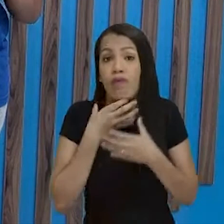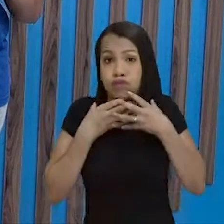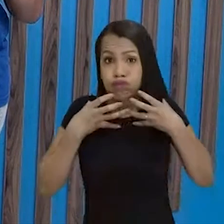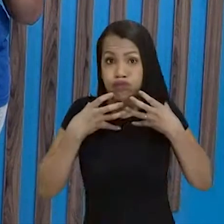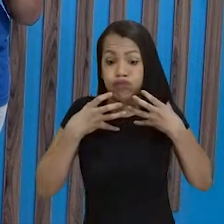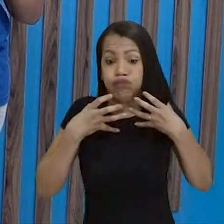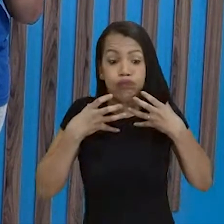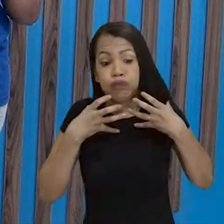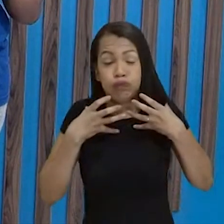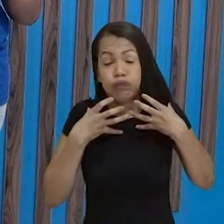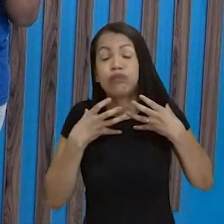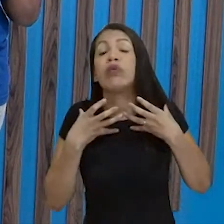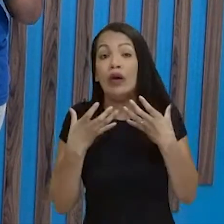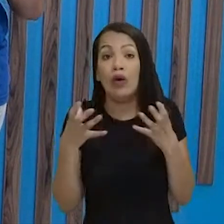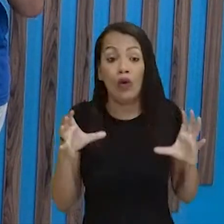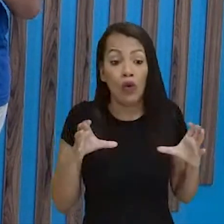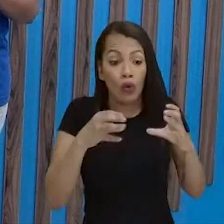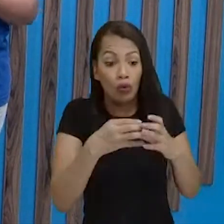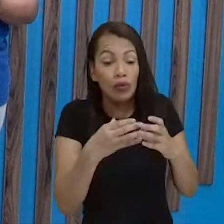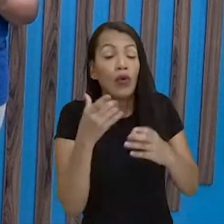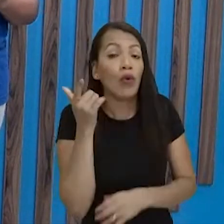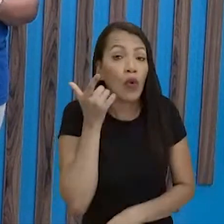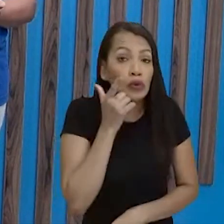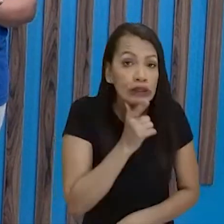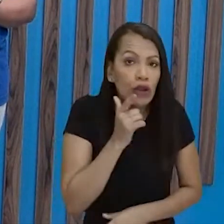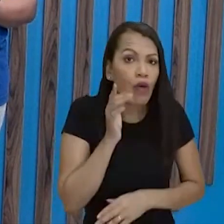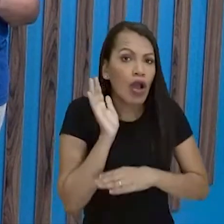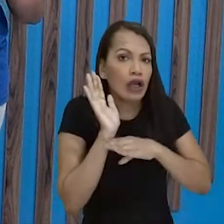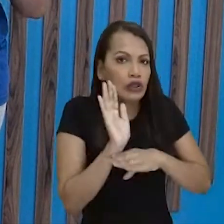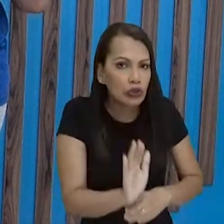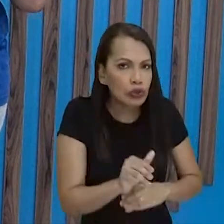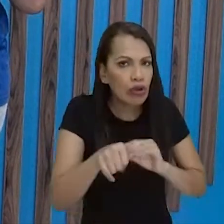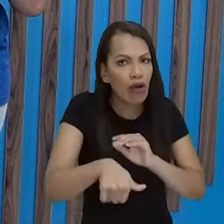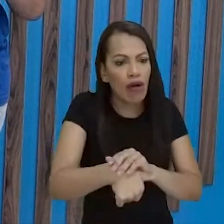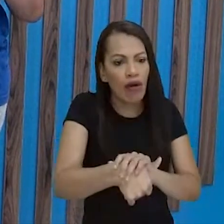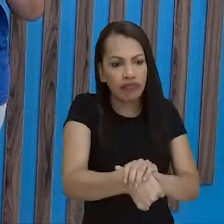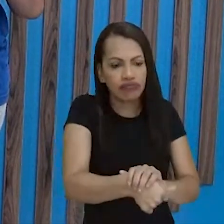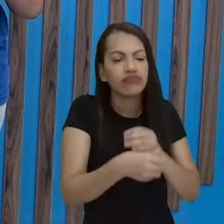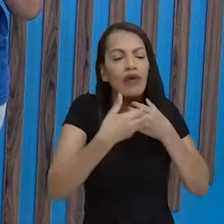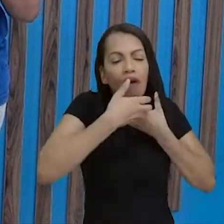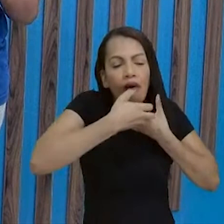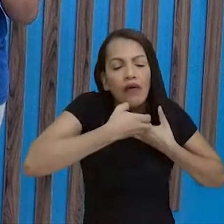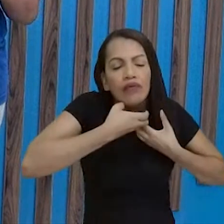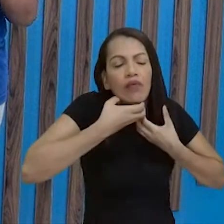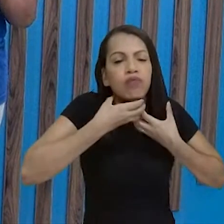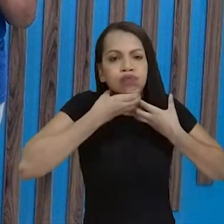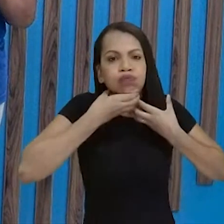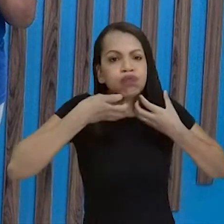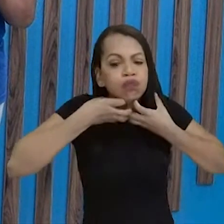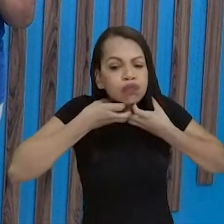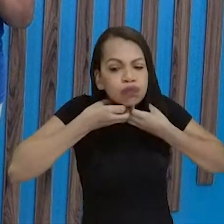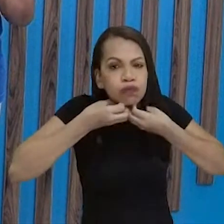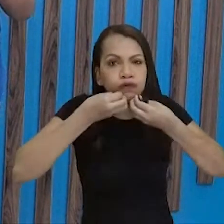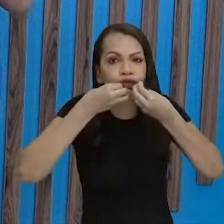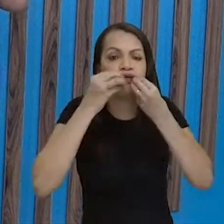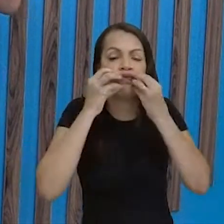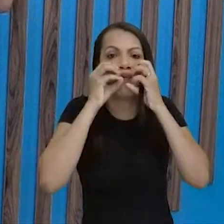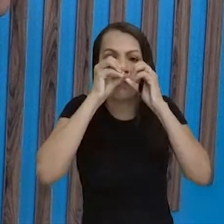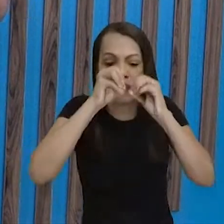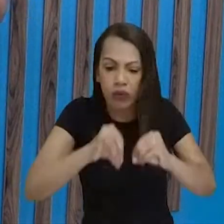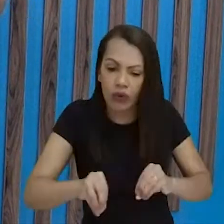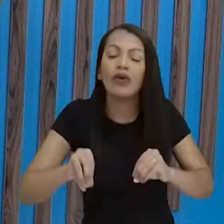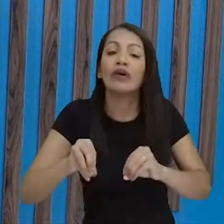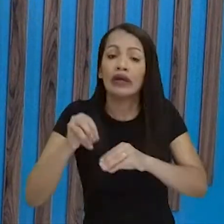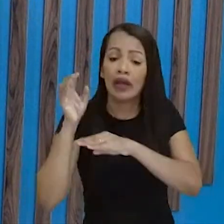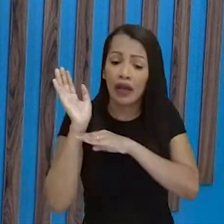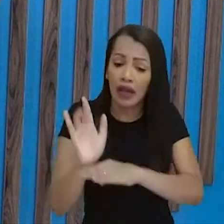grupo conseguiu ajudar o animal e devolvê-lo para a água. Então, esse é o líder, esse é o resumo tá? E vocês